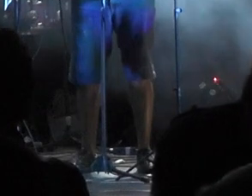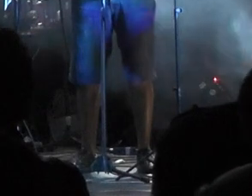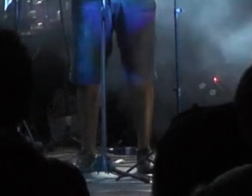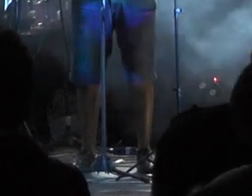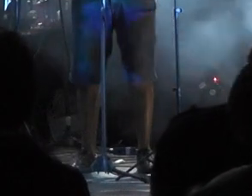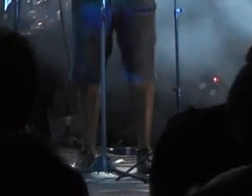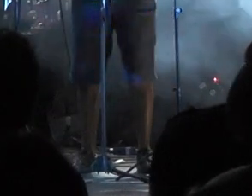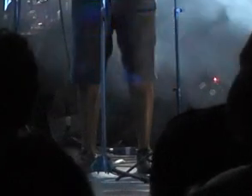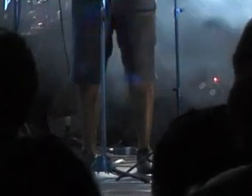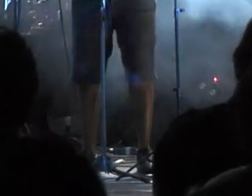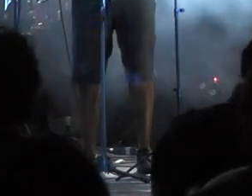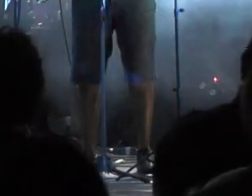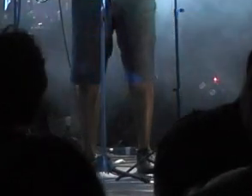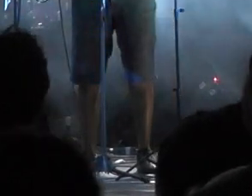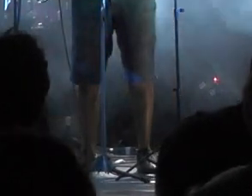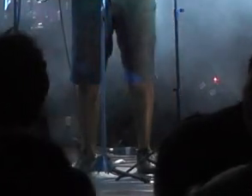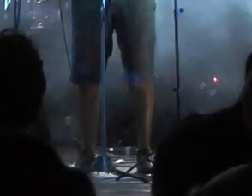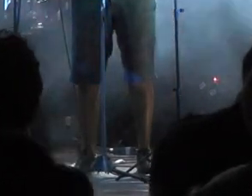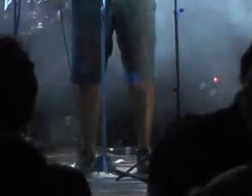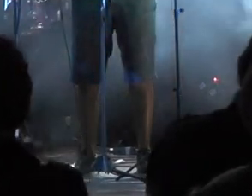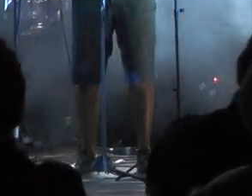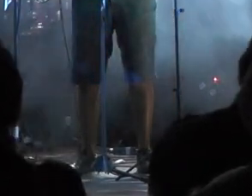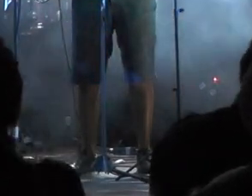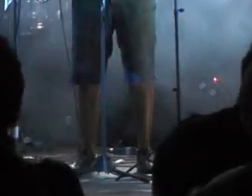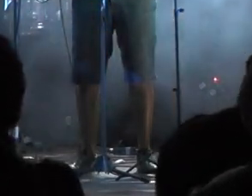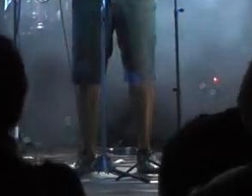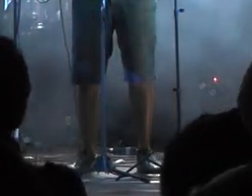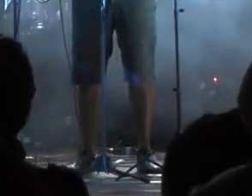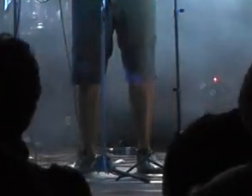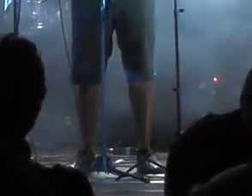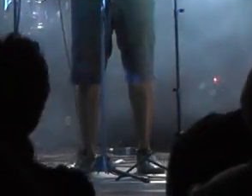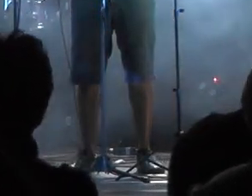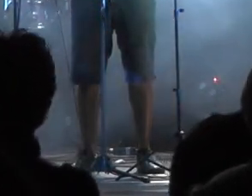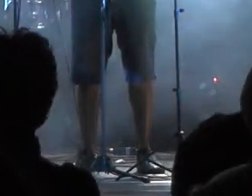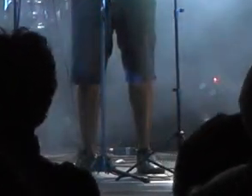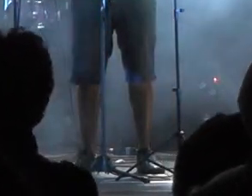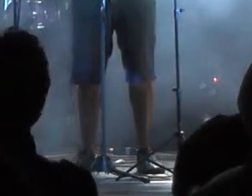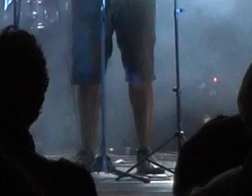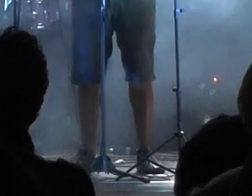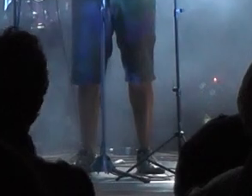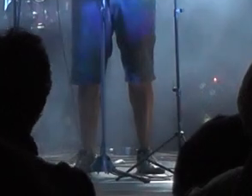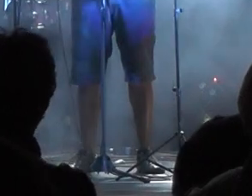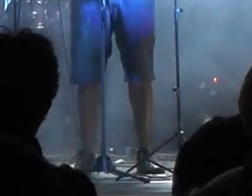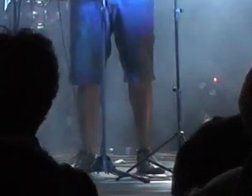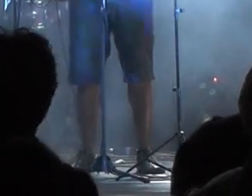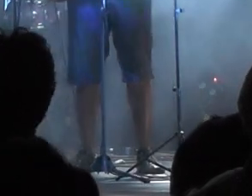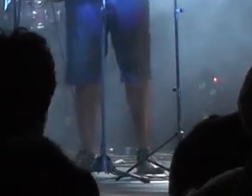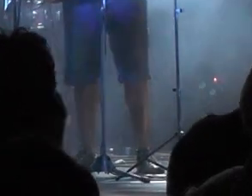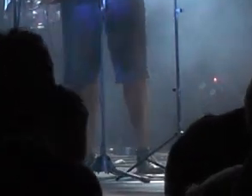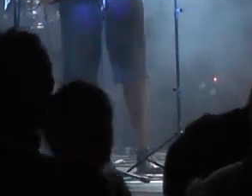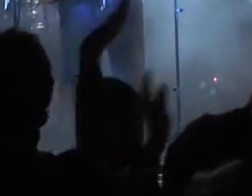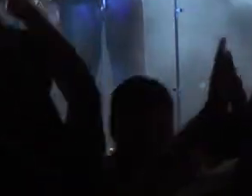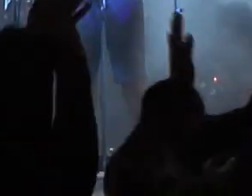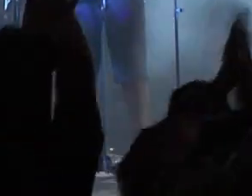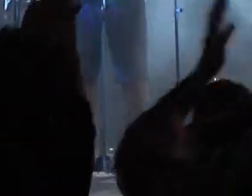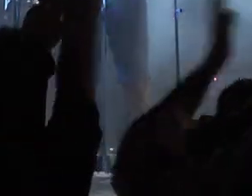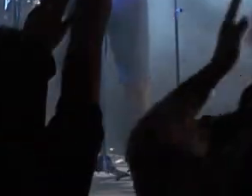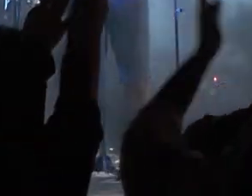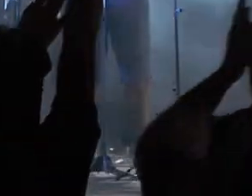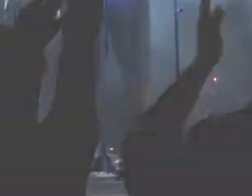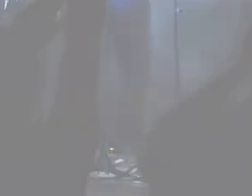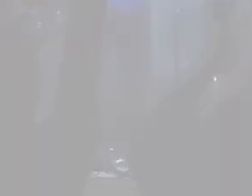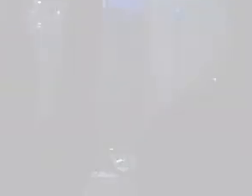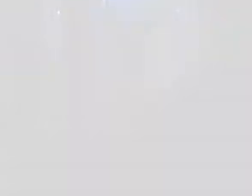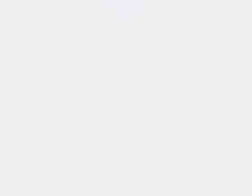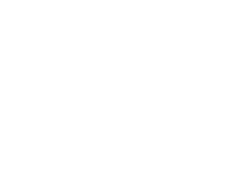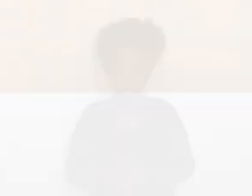2000 e até hoje é cantado pelos vilaboenses. Com vocês, Essência do